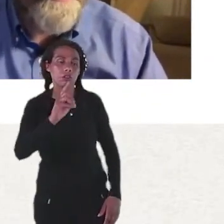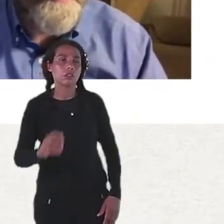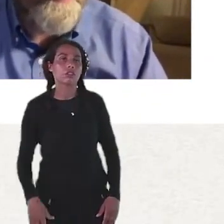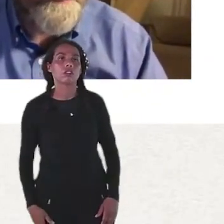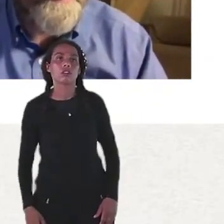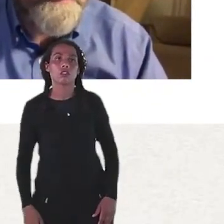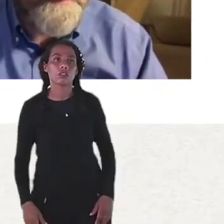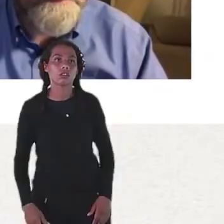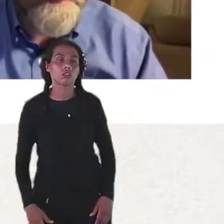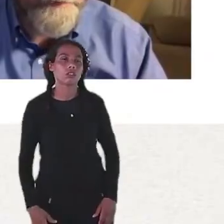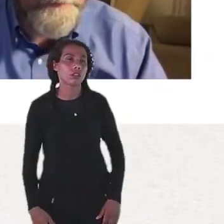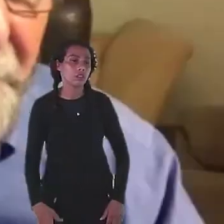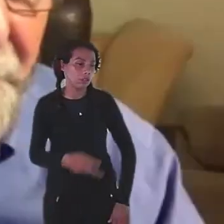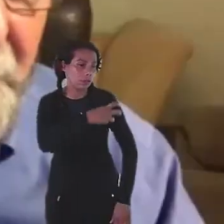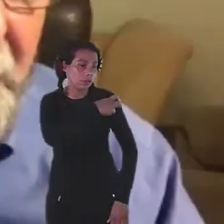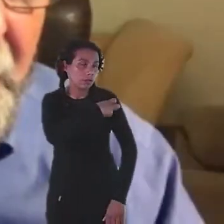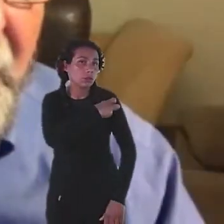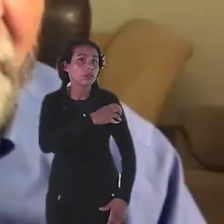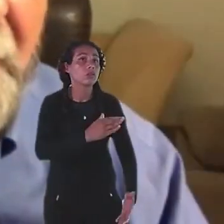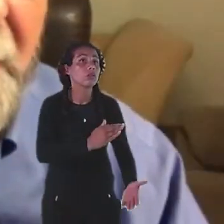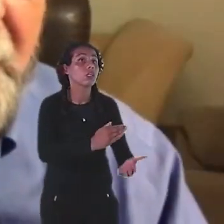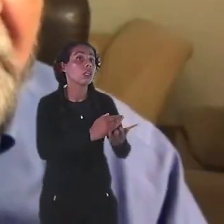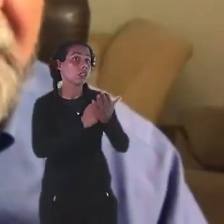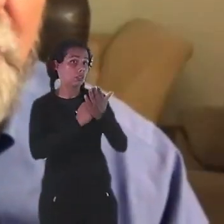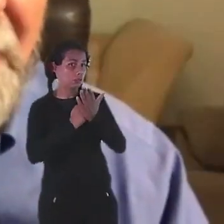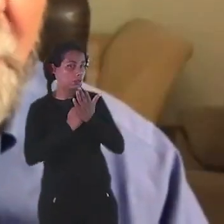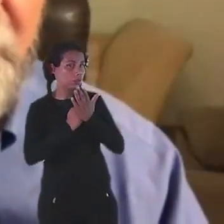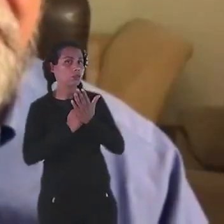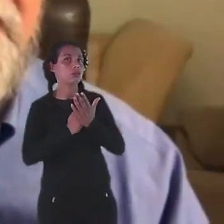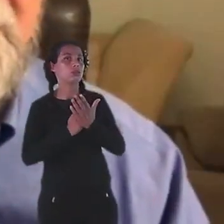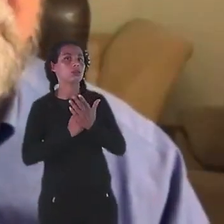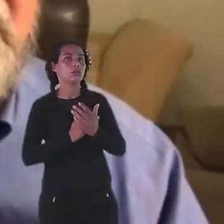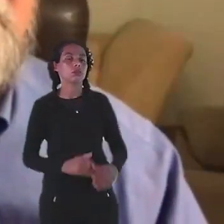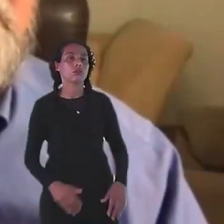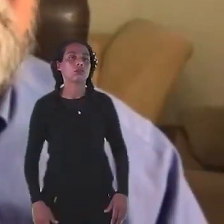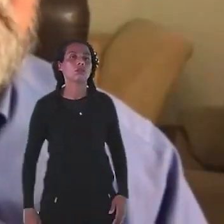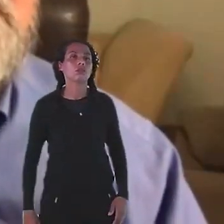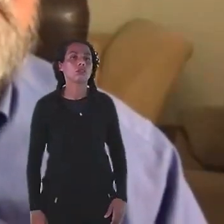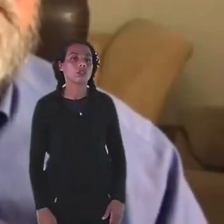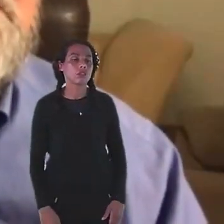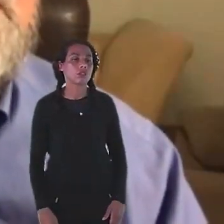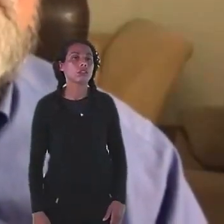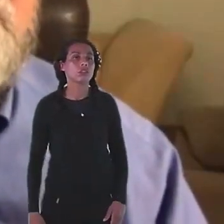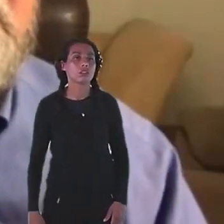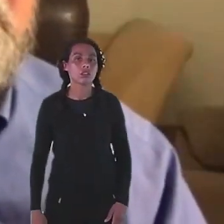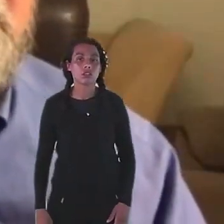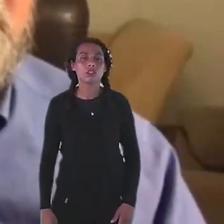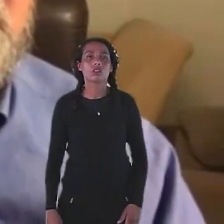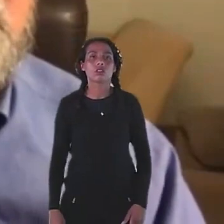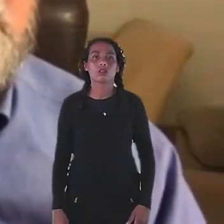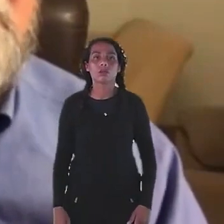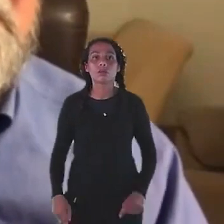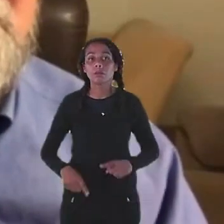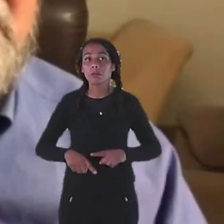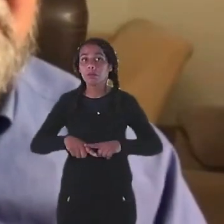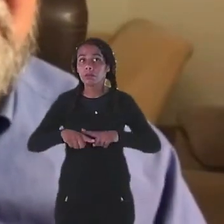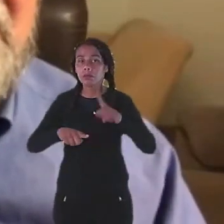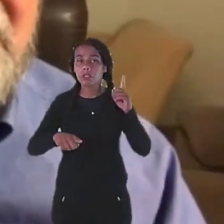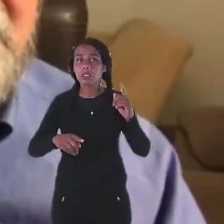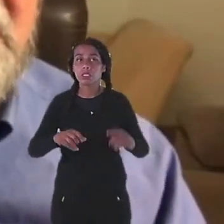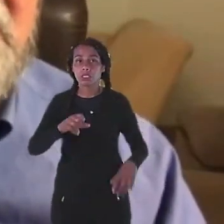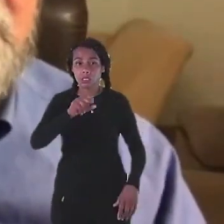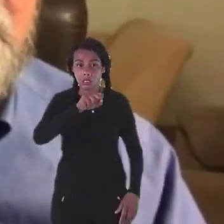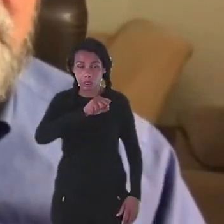dá 100% de proteção nesse momento. Agora, tem o lado positivo. É a primeira vez na história que uma